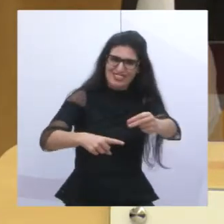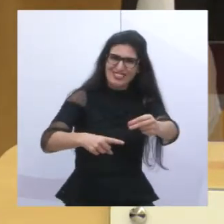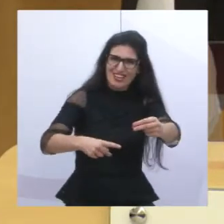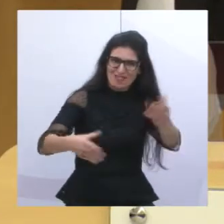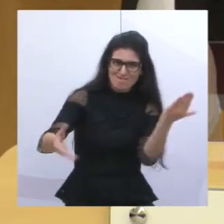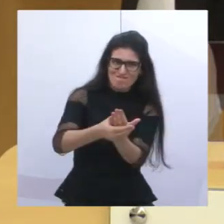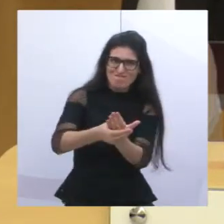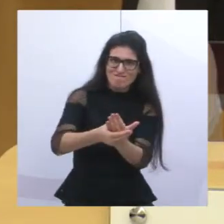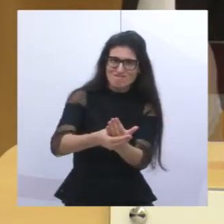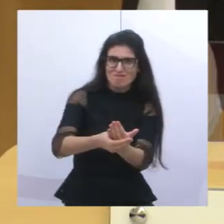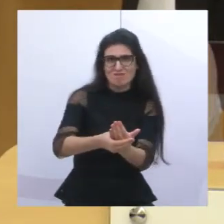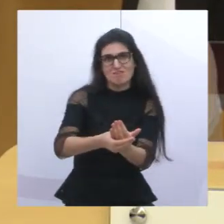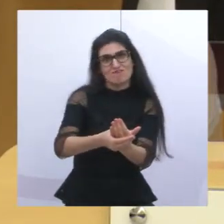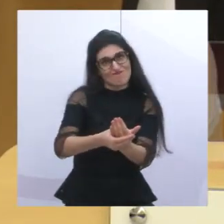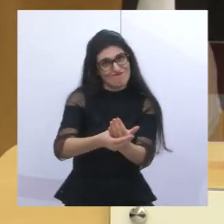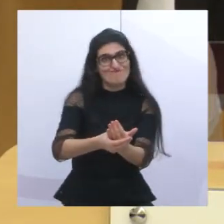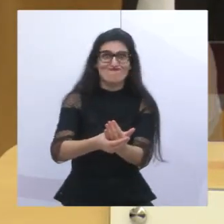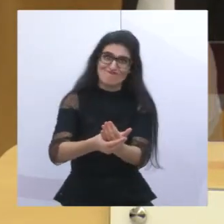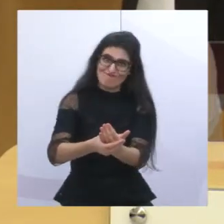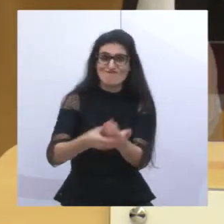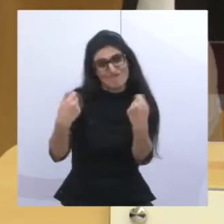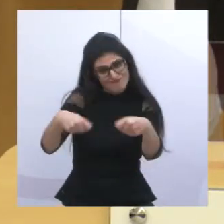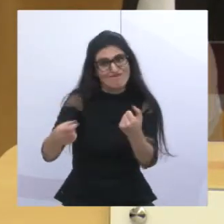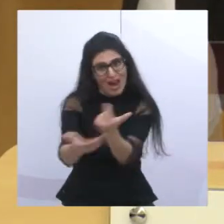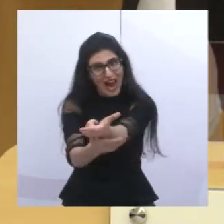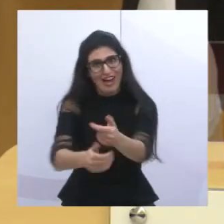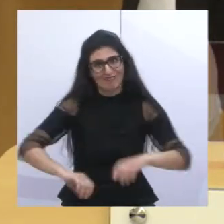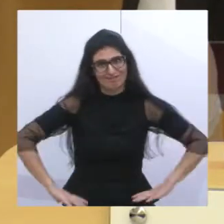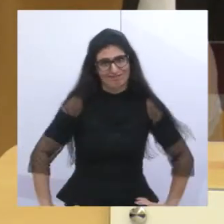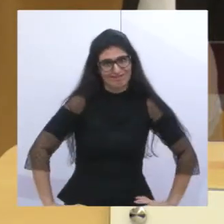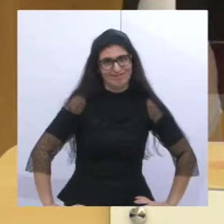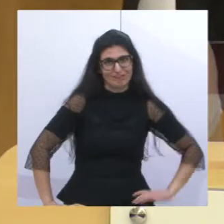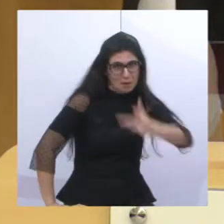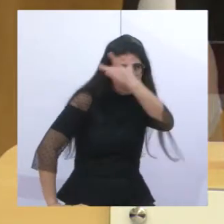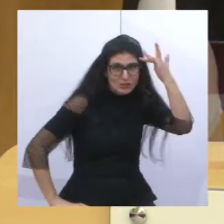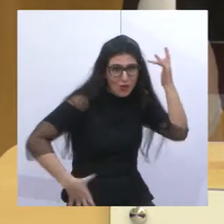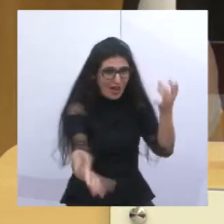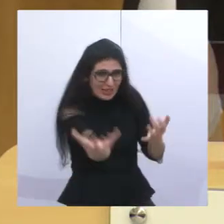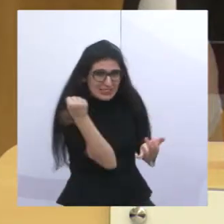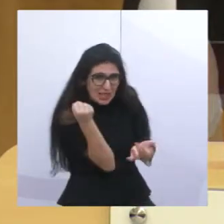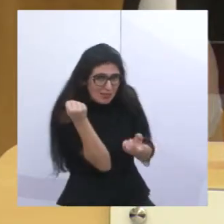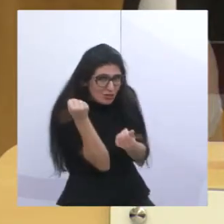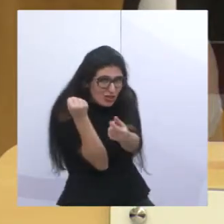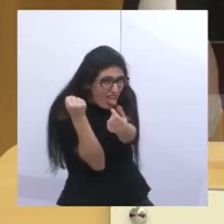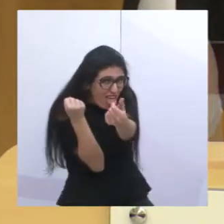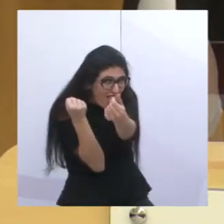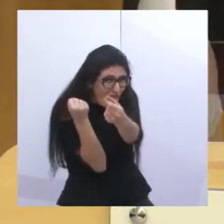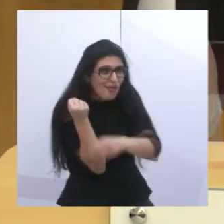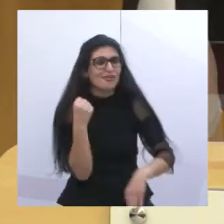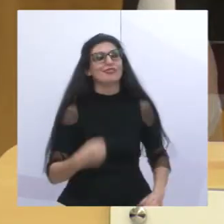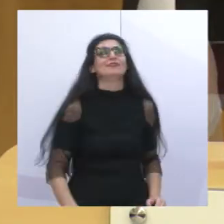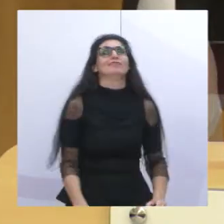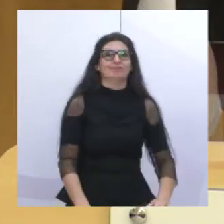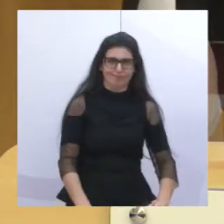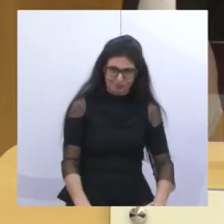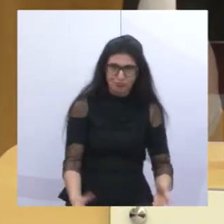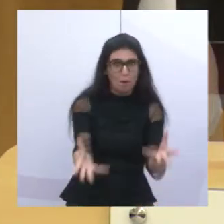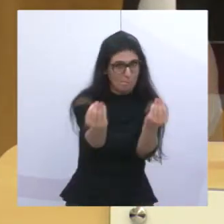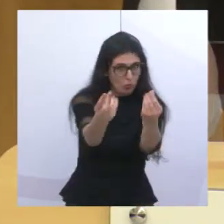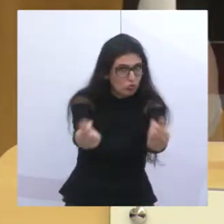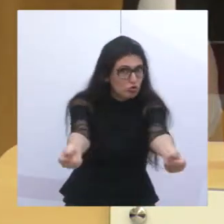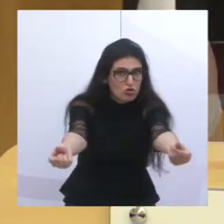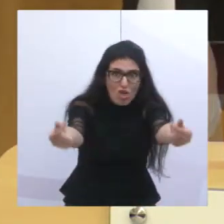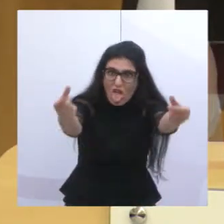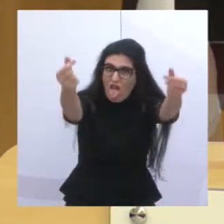nobre vereador Paulinho dos Condutores, eu quero aqui pontuar algumas coisas que foram faladas aqui